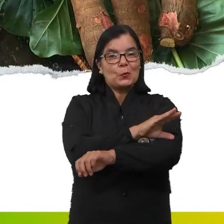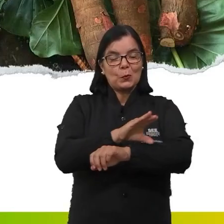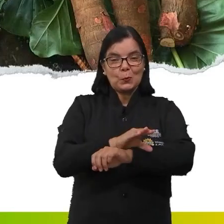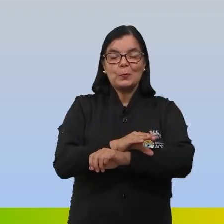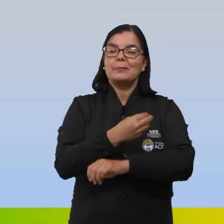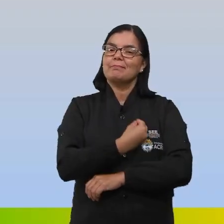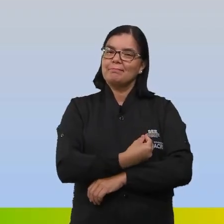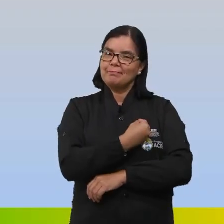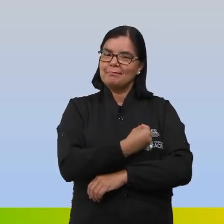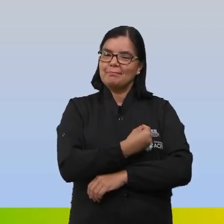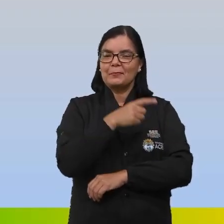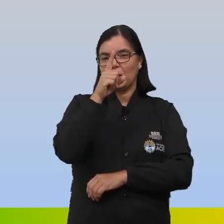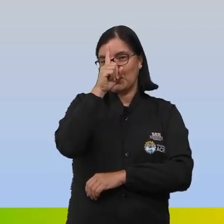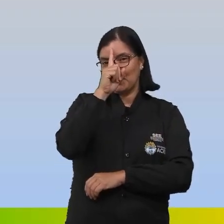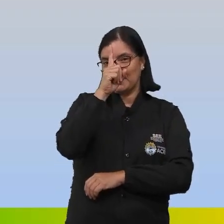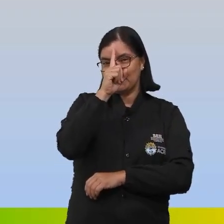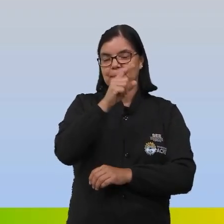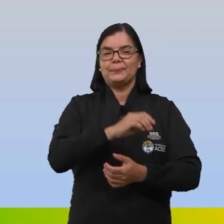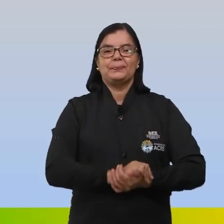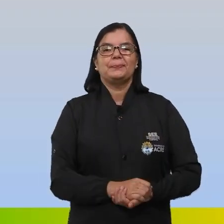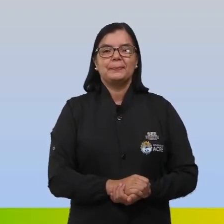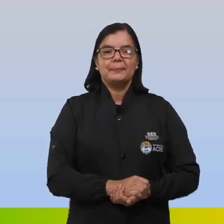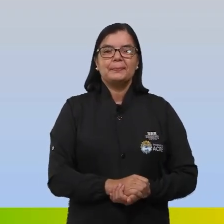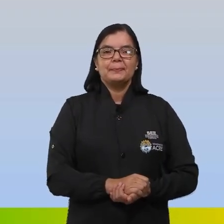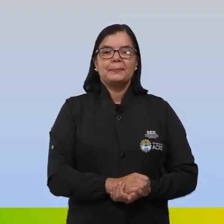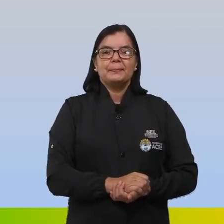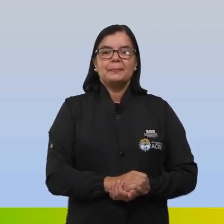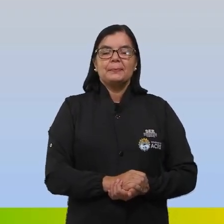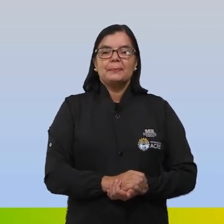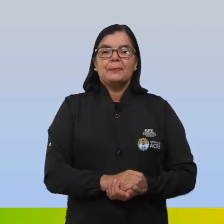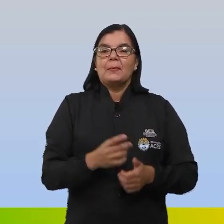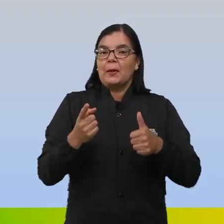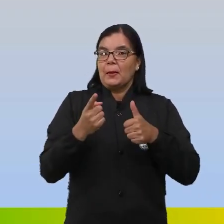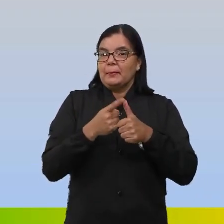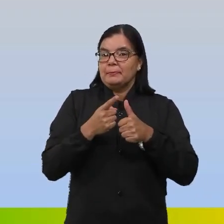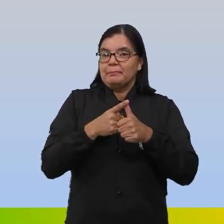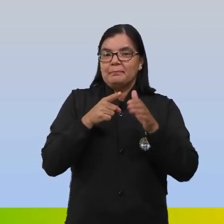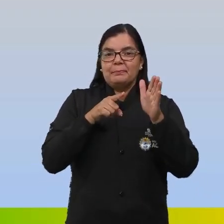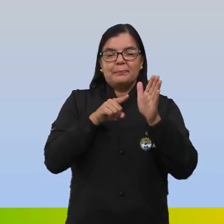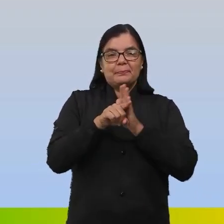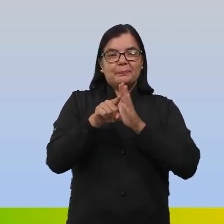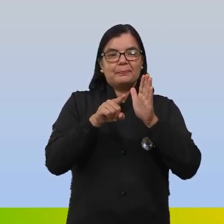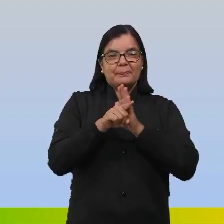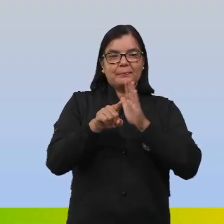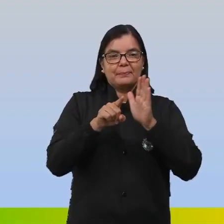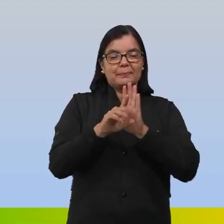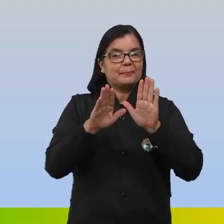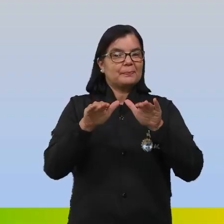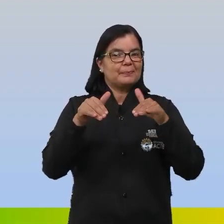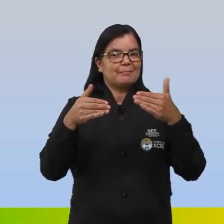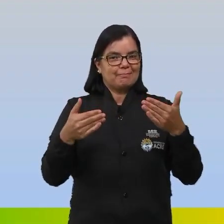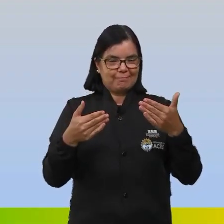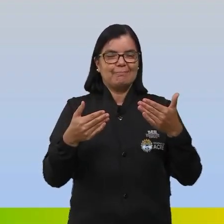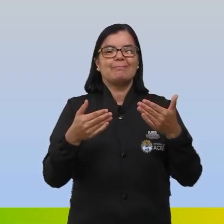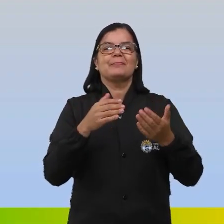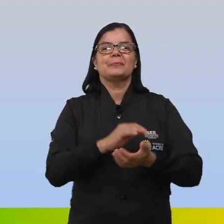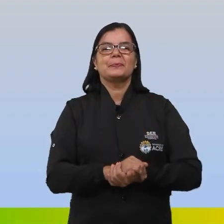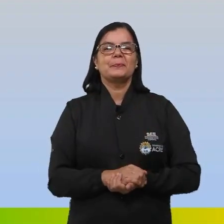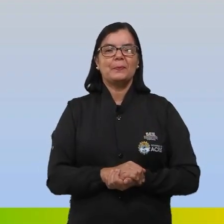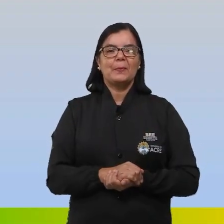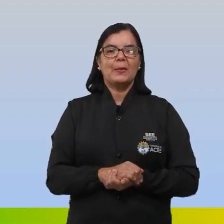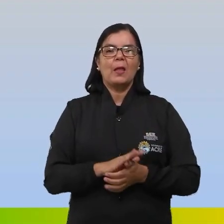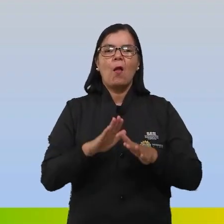tão presente no nosso dia a dia. Vamos para a nossa perguntinha básica para a gente já encerrar a nossa